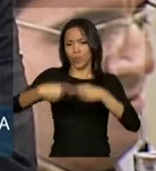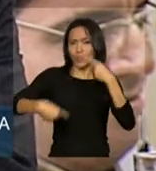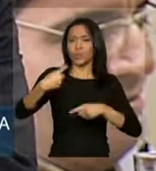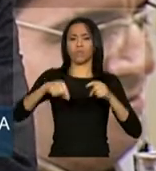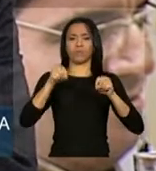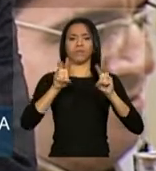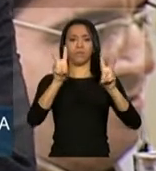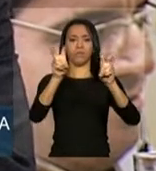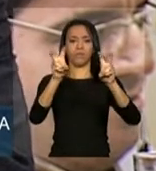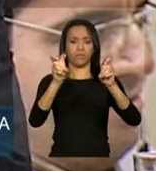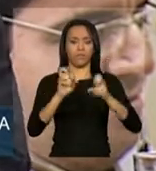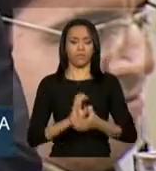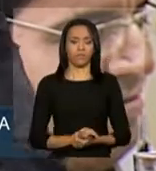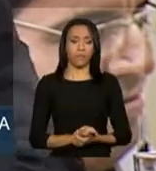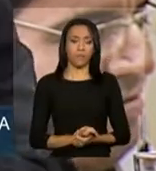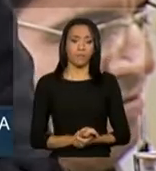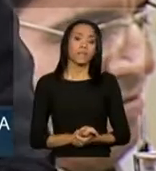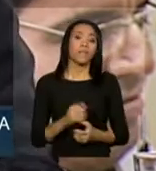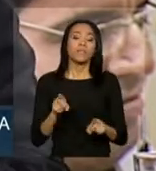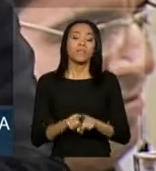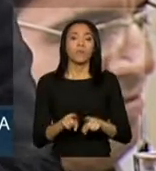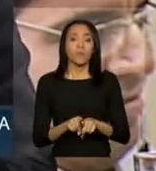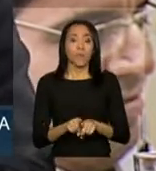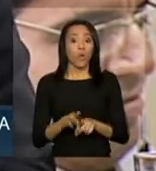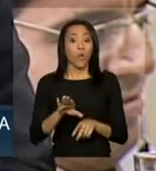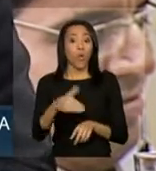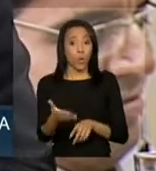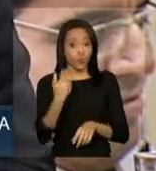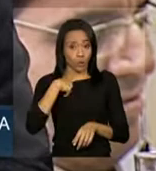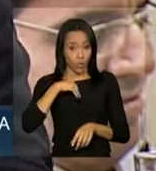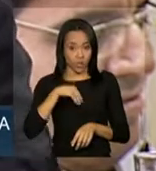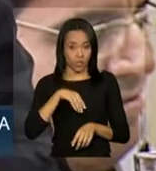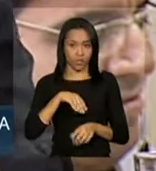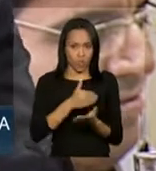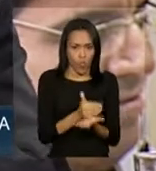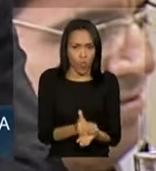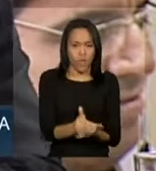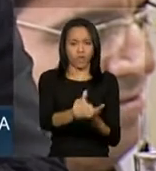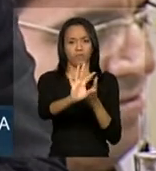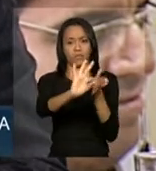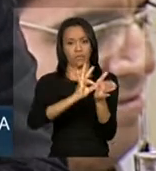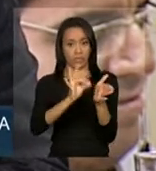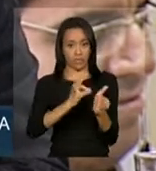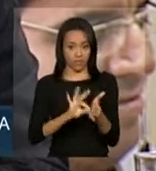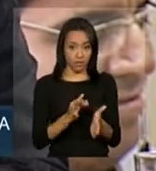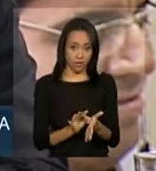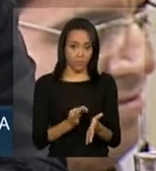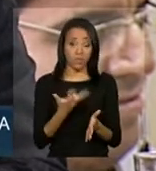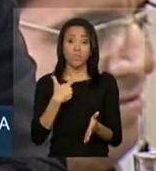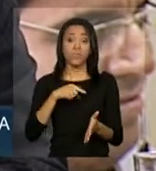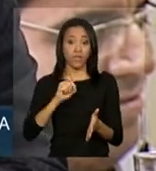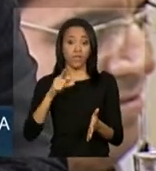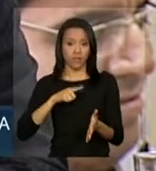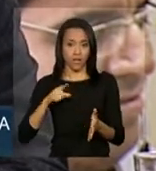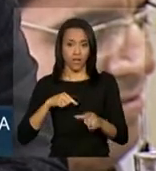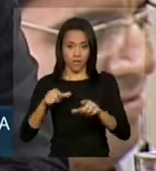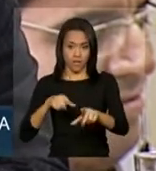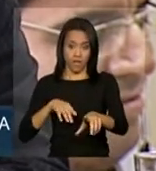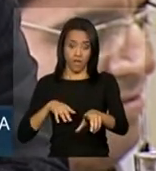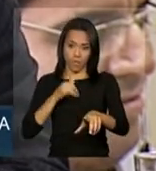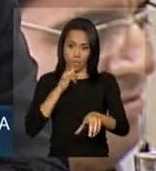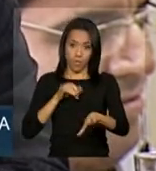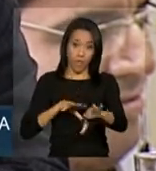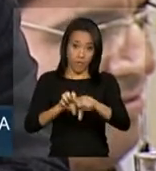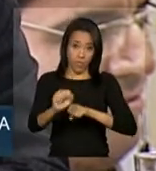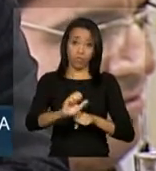relação eh quando nós fazemos o processo de inscrição primeiro dos de quem tem registro profissional fora do